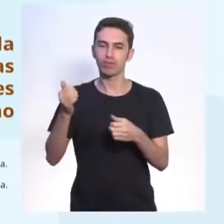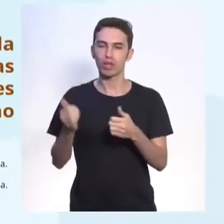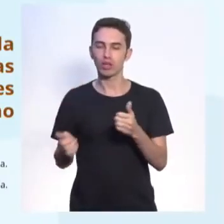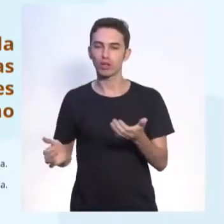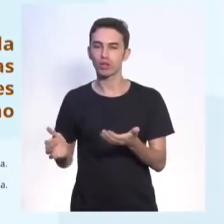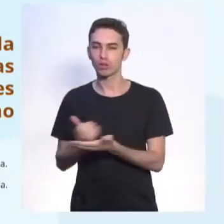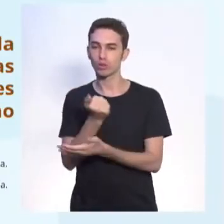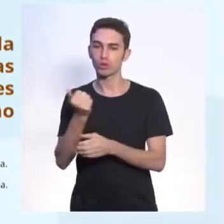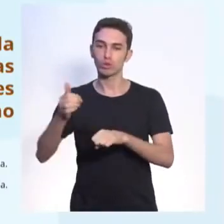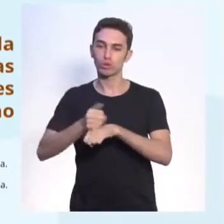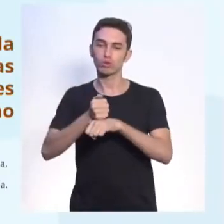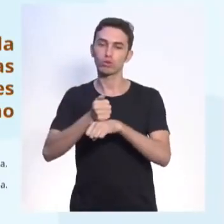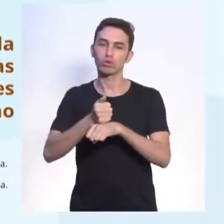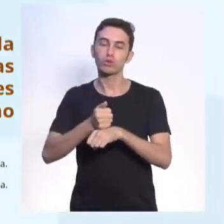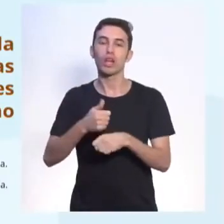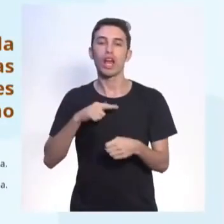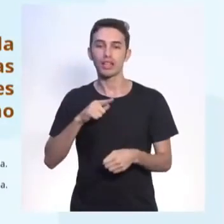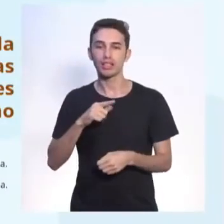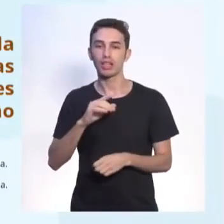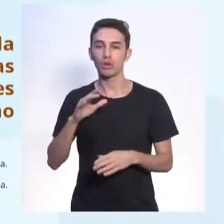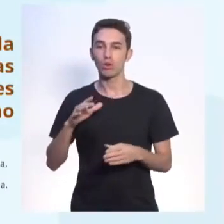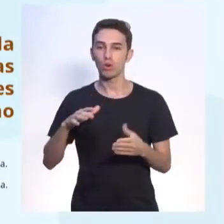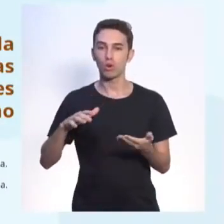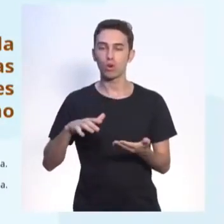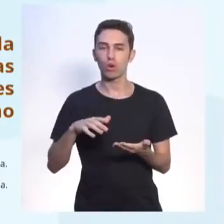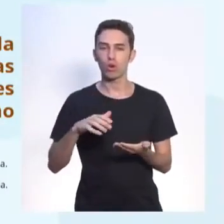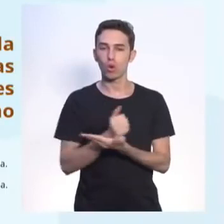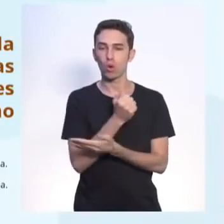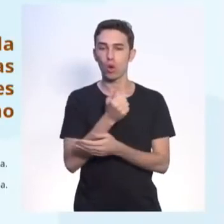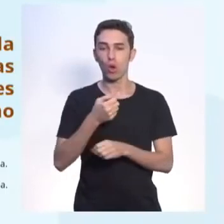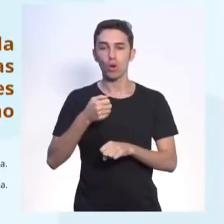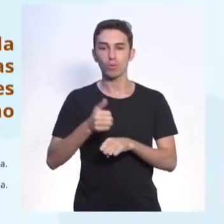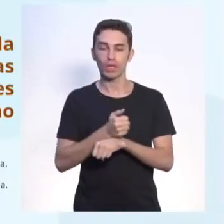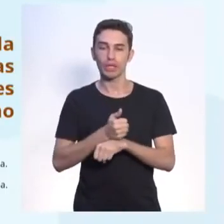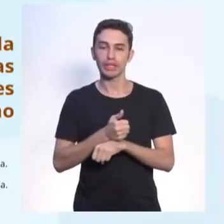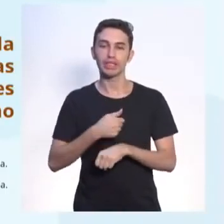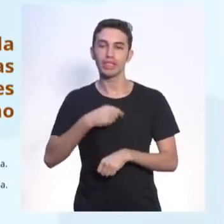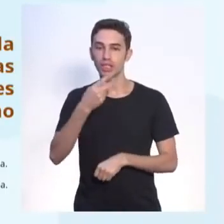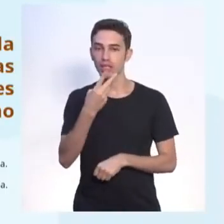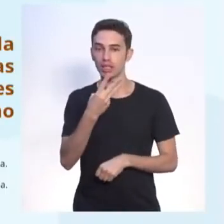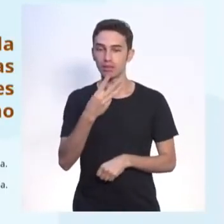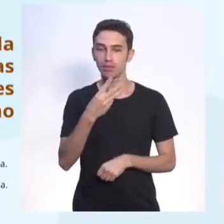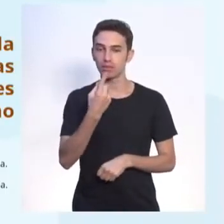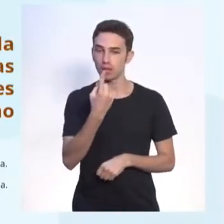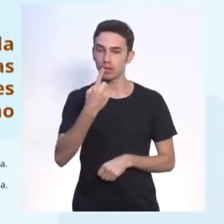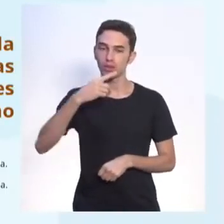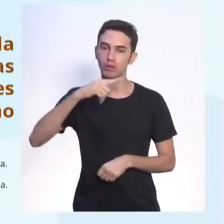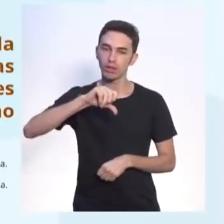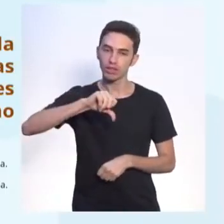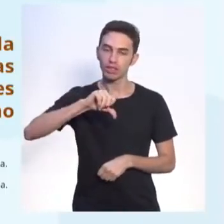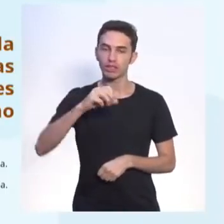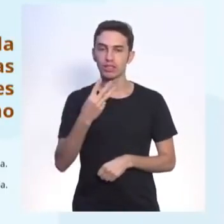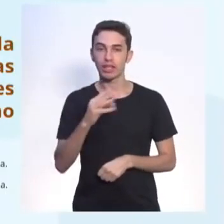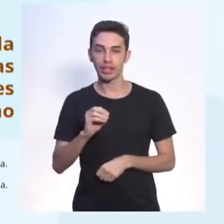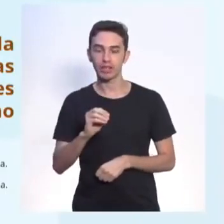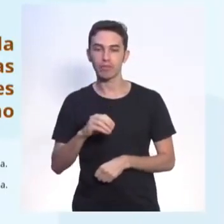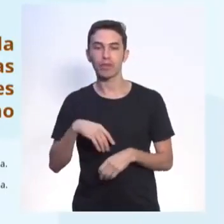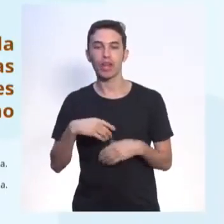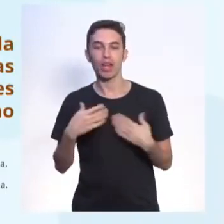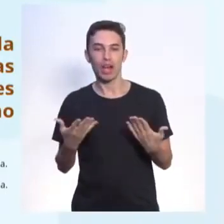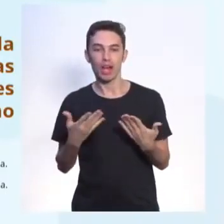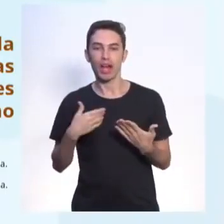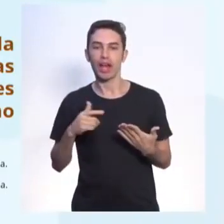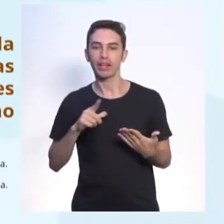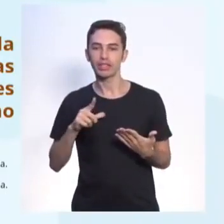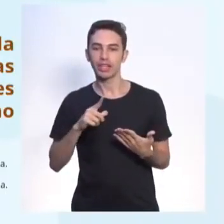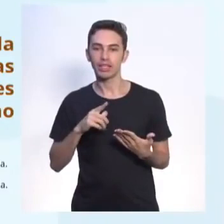de 1930. Como característica da República Oligárquica, nós vamos ter